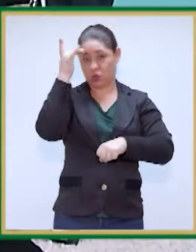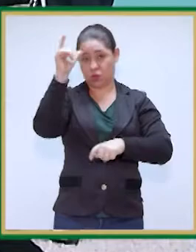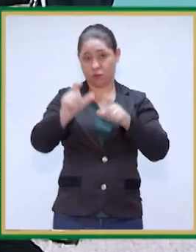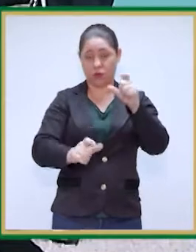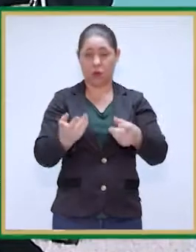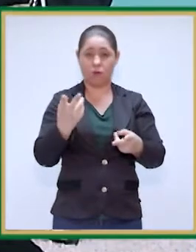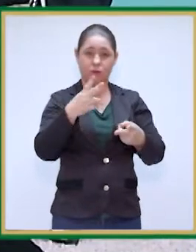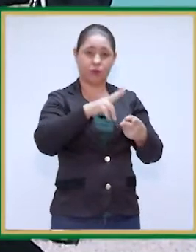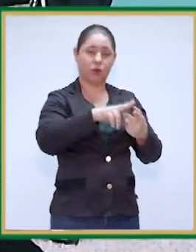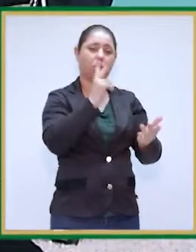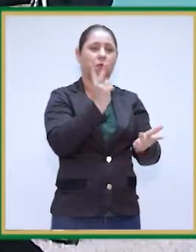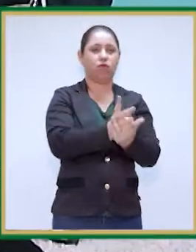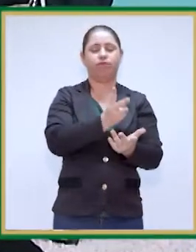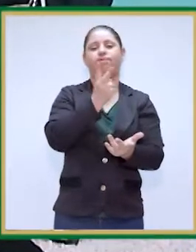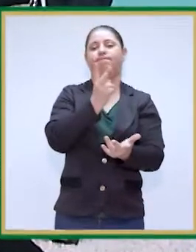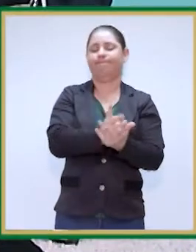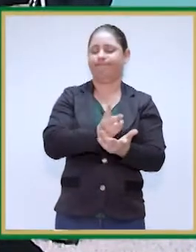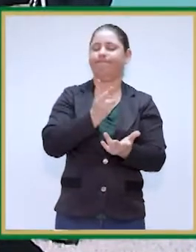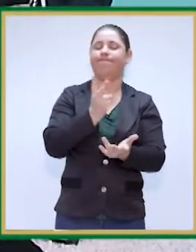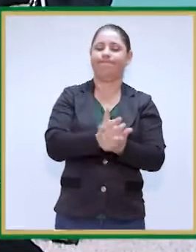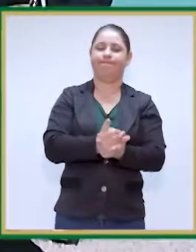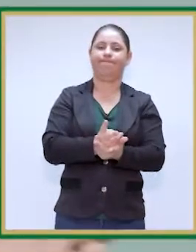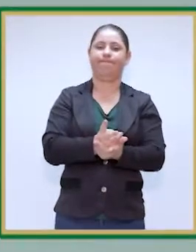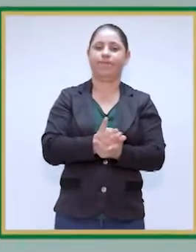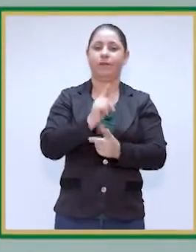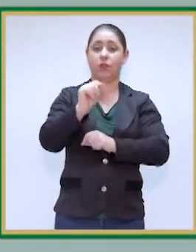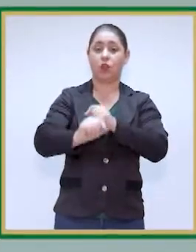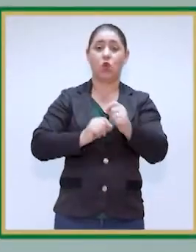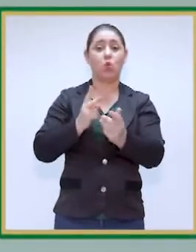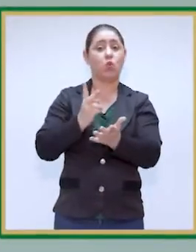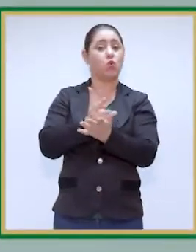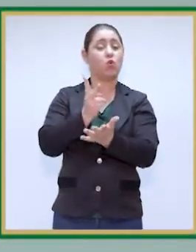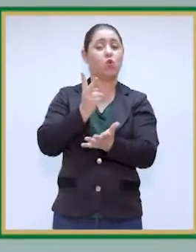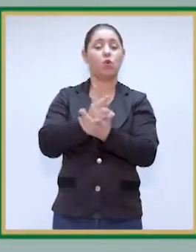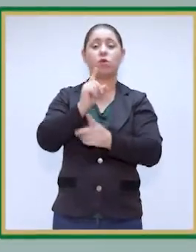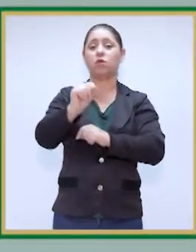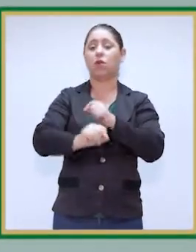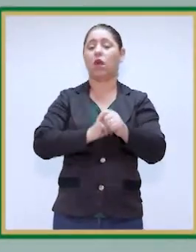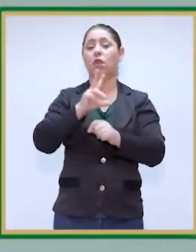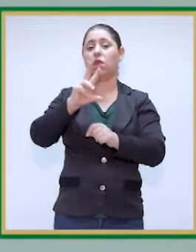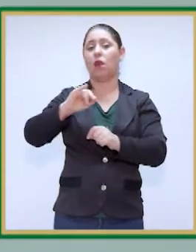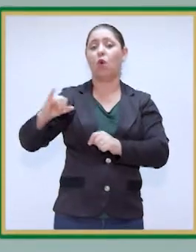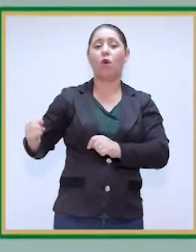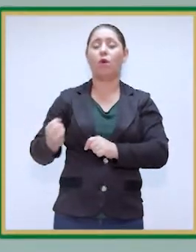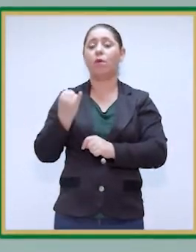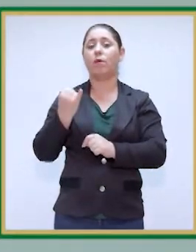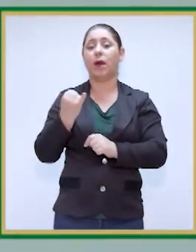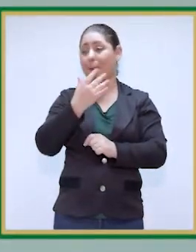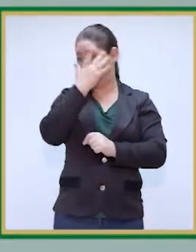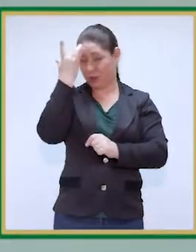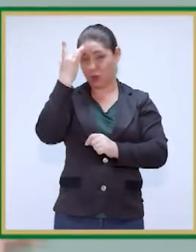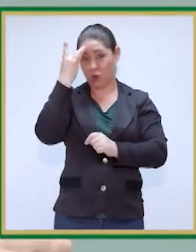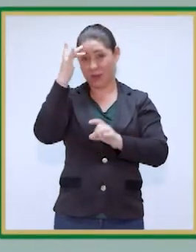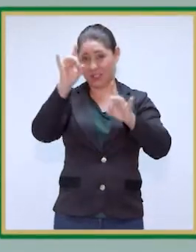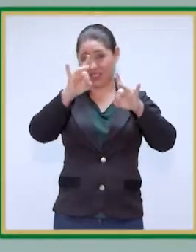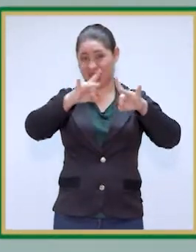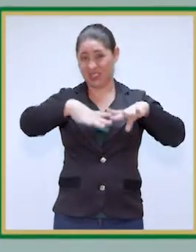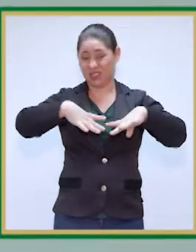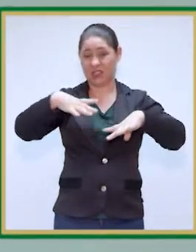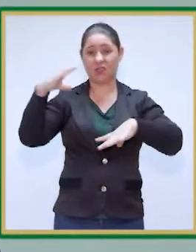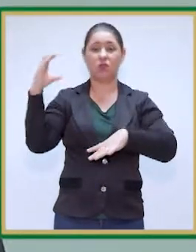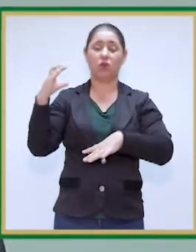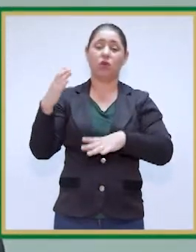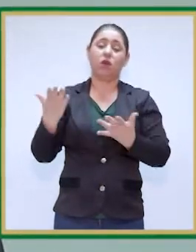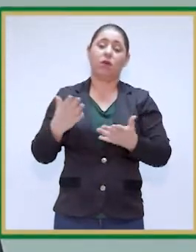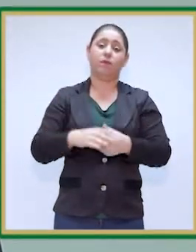encarcerada. E esse fenômeno continua. E a gente continua não oferecendo a plataforma para a pessoa pular de dentro